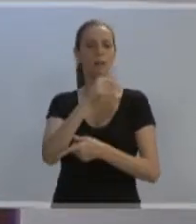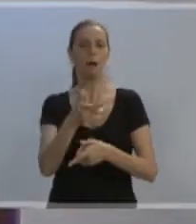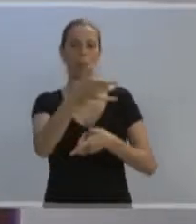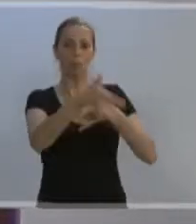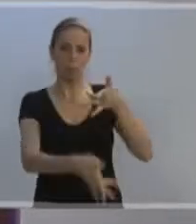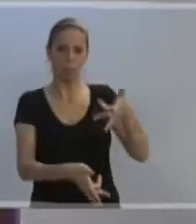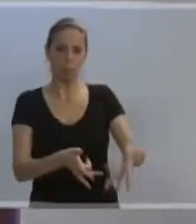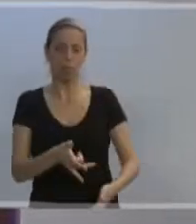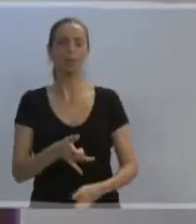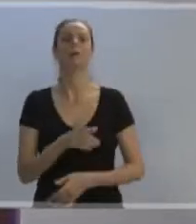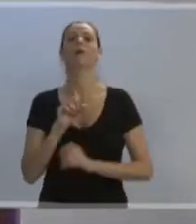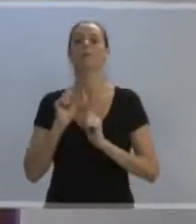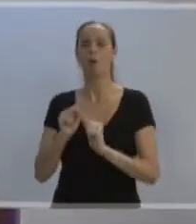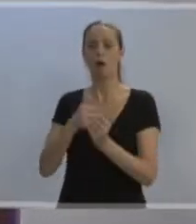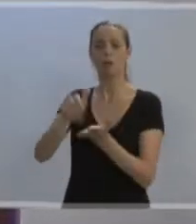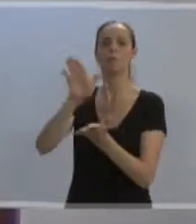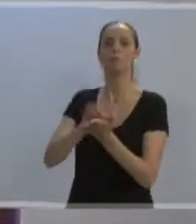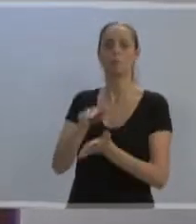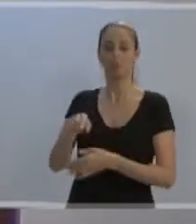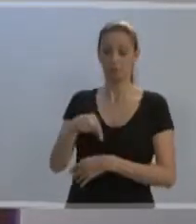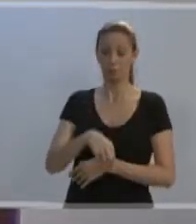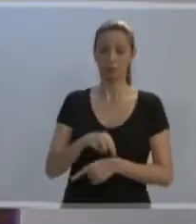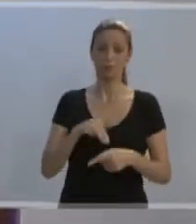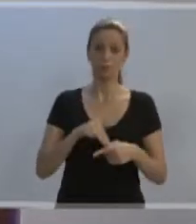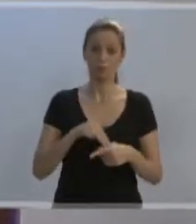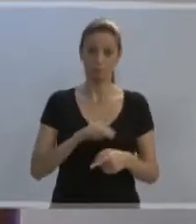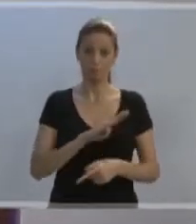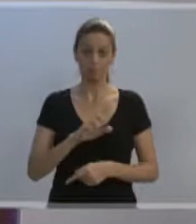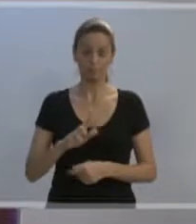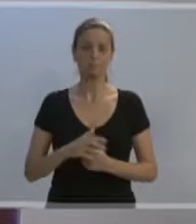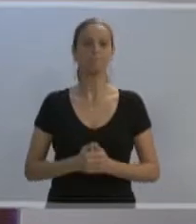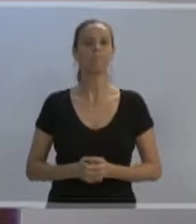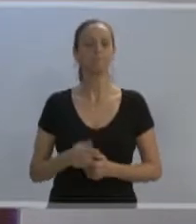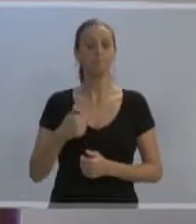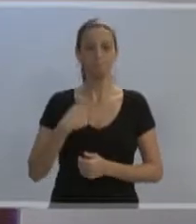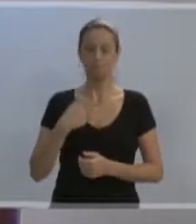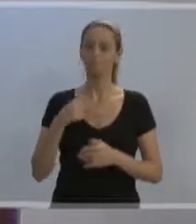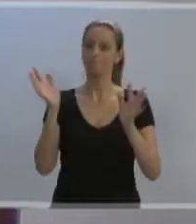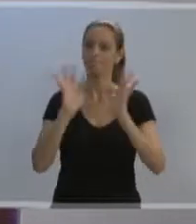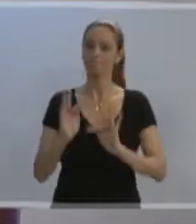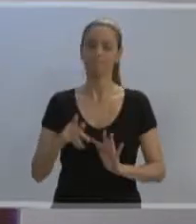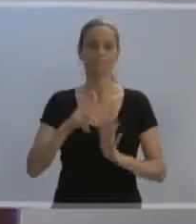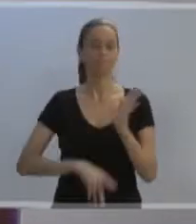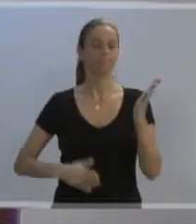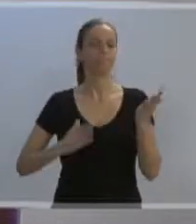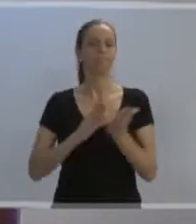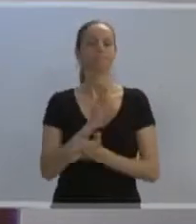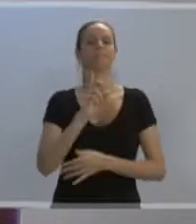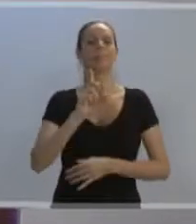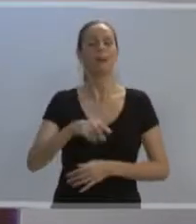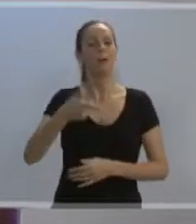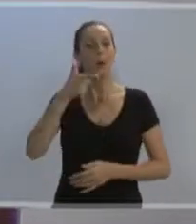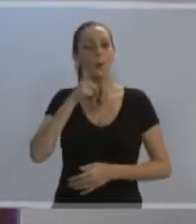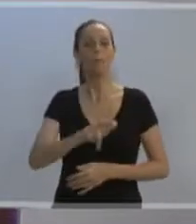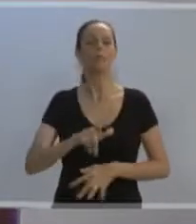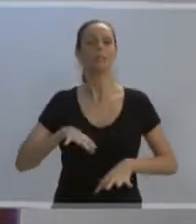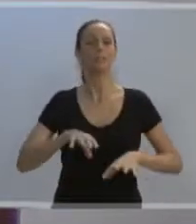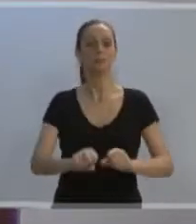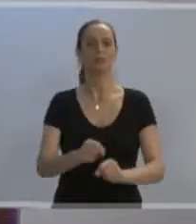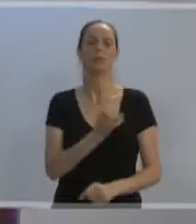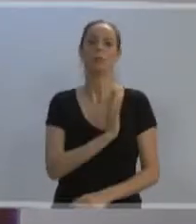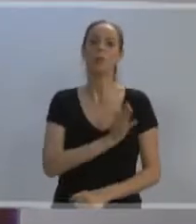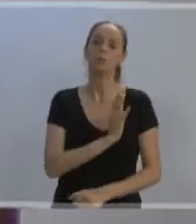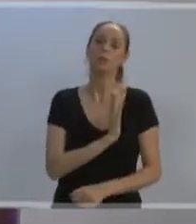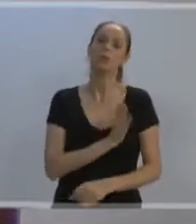de fato, uma punição no nosso município. Então, estou muito feliz com essa aprovação, e essa é uma conquista de todas as pessoas que têm